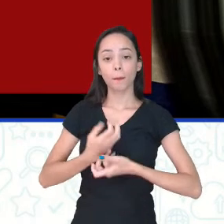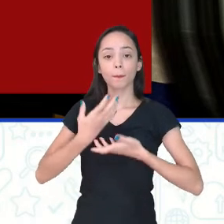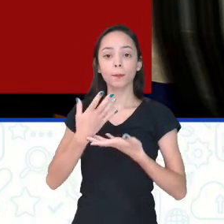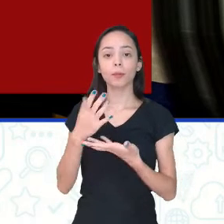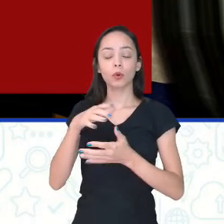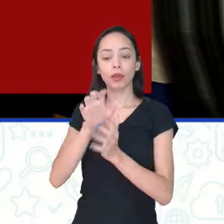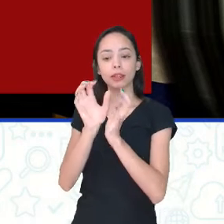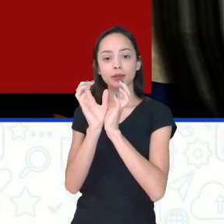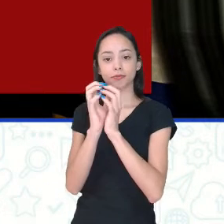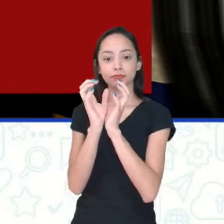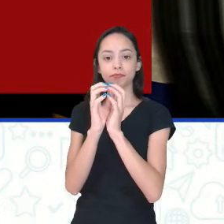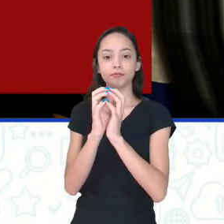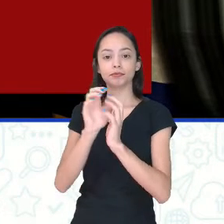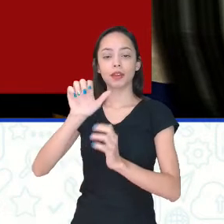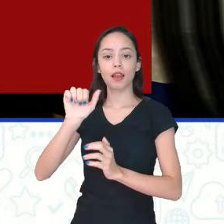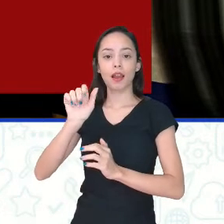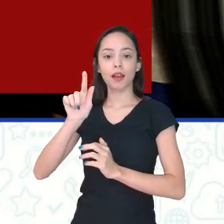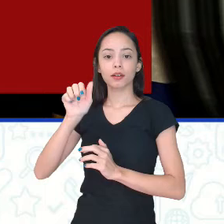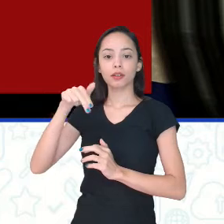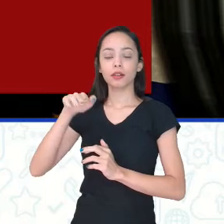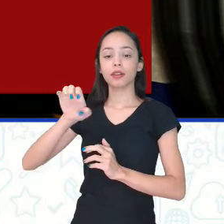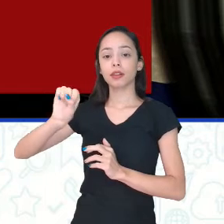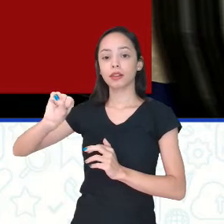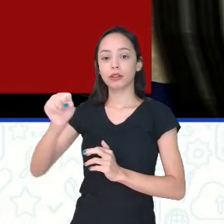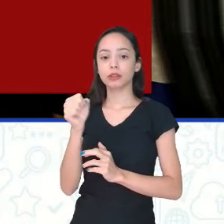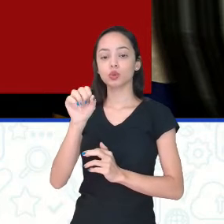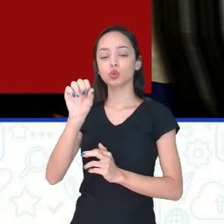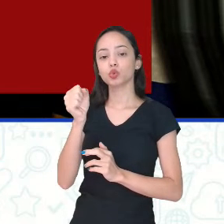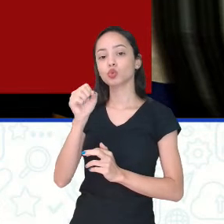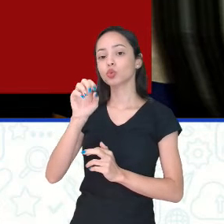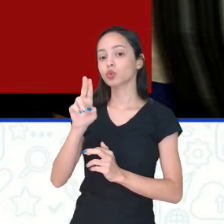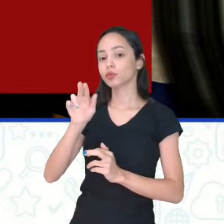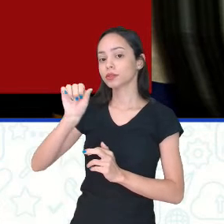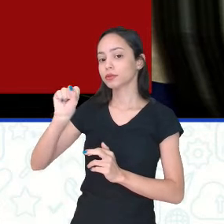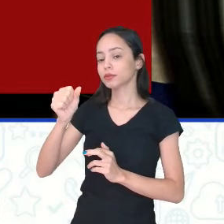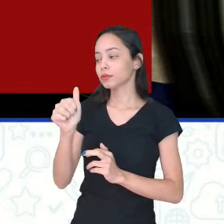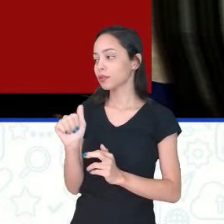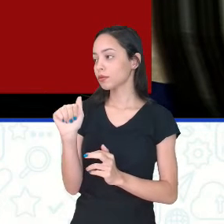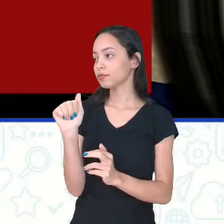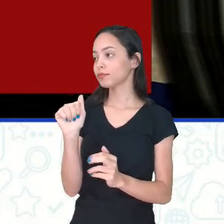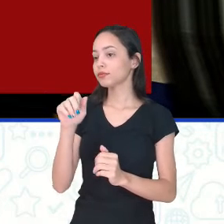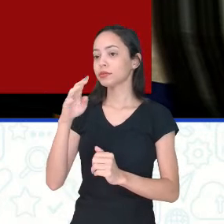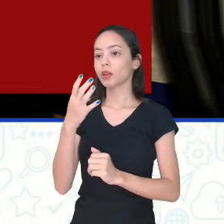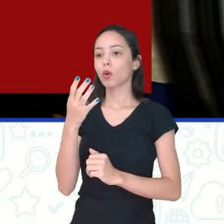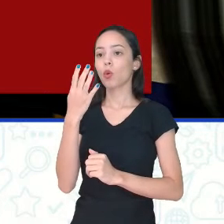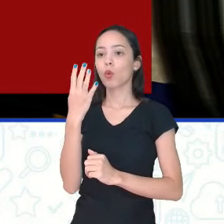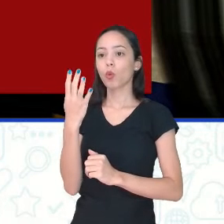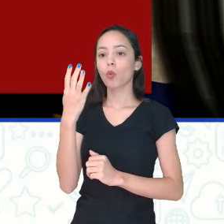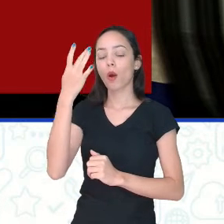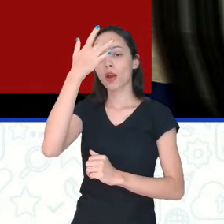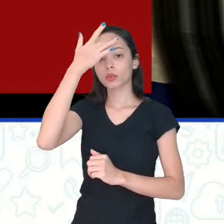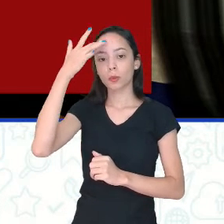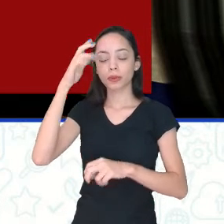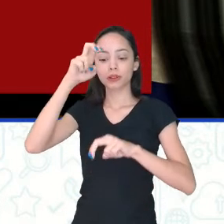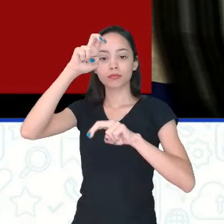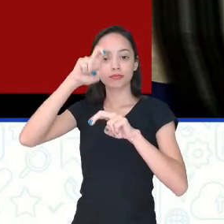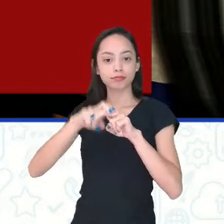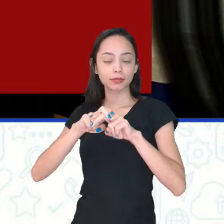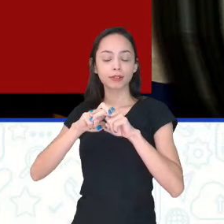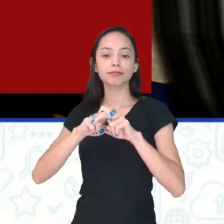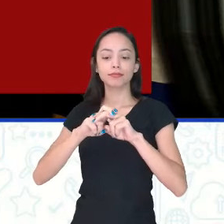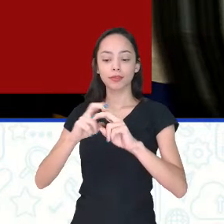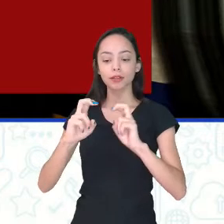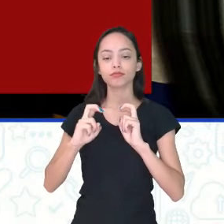Souza, tá? Ó, 4 pessoas sentadas no metrô, 2 pares de cadeiras,